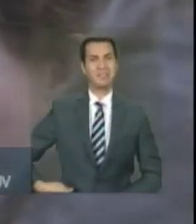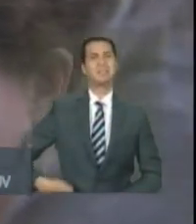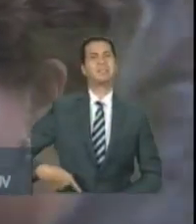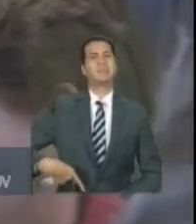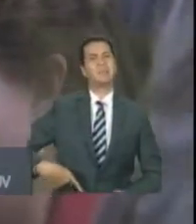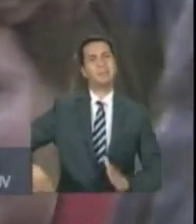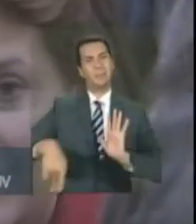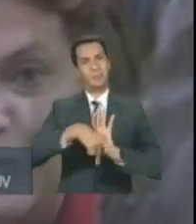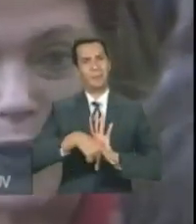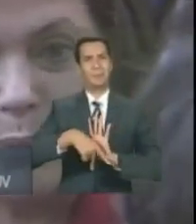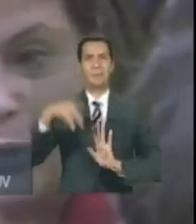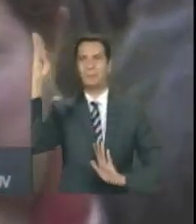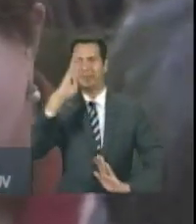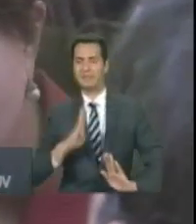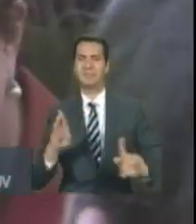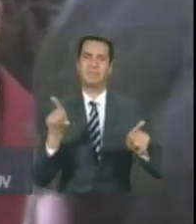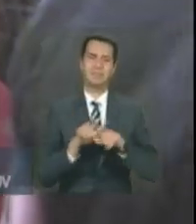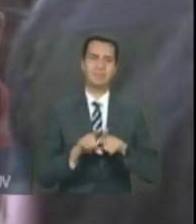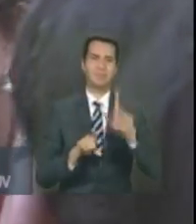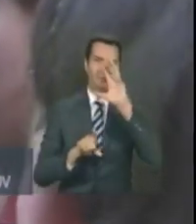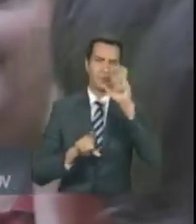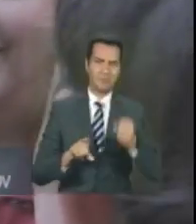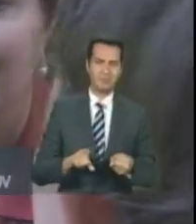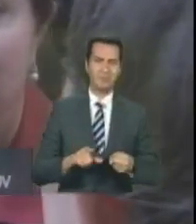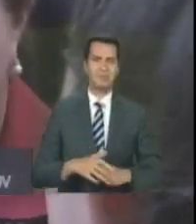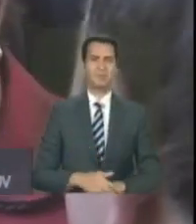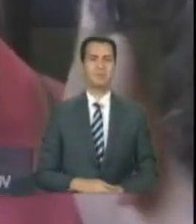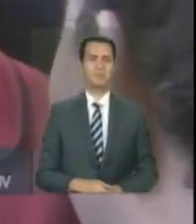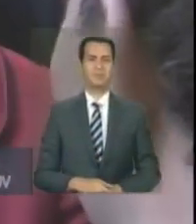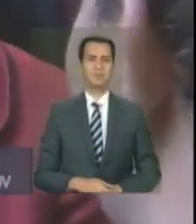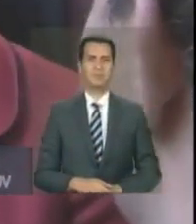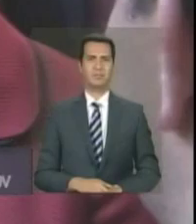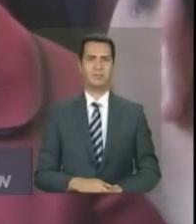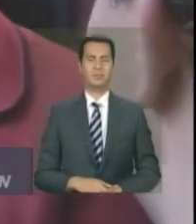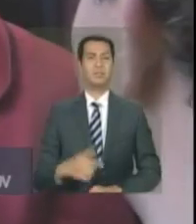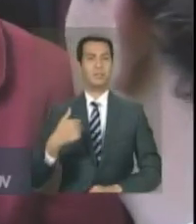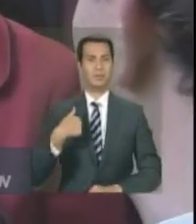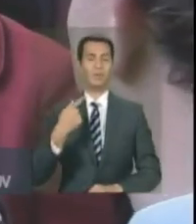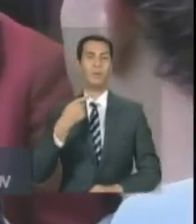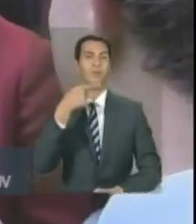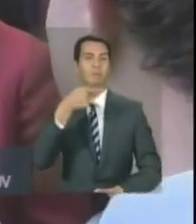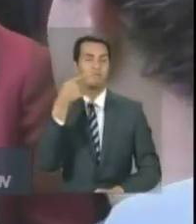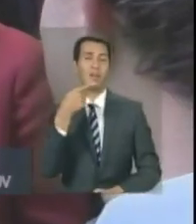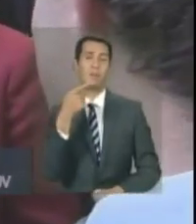veja, eu falo duas palavras, falo blagodaria e falo agora uma que eu esqueci.